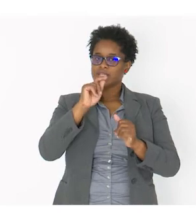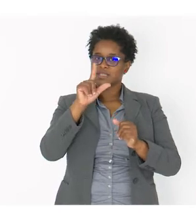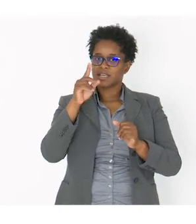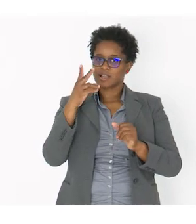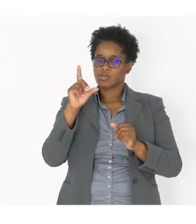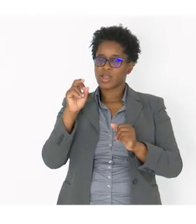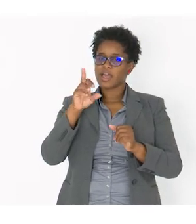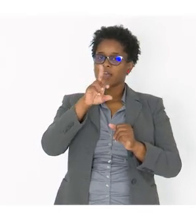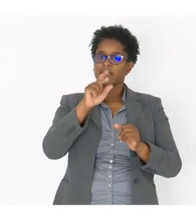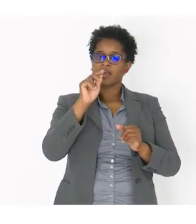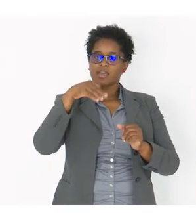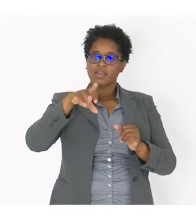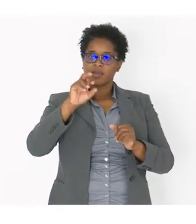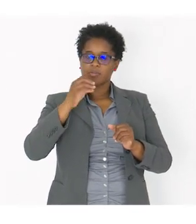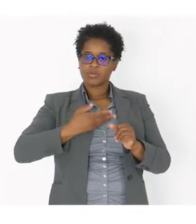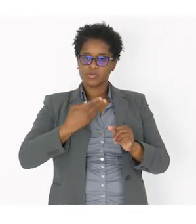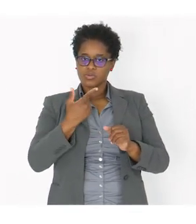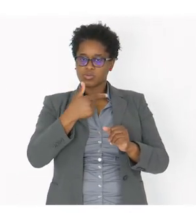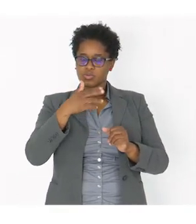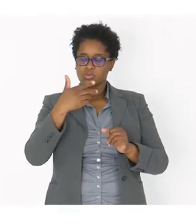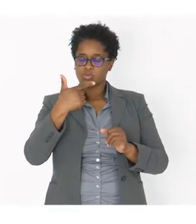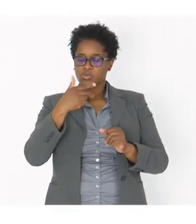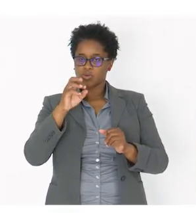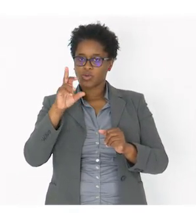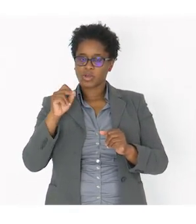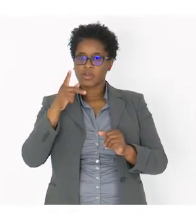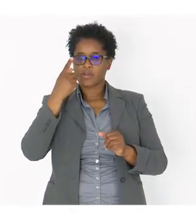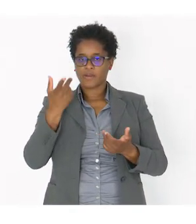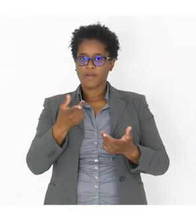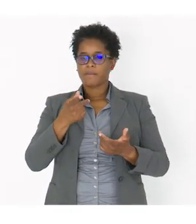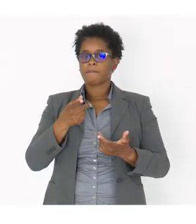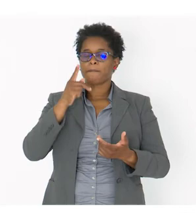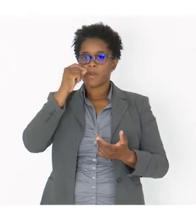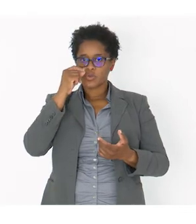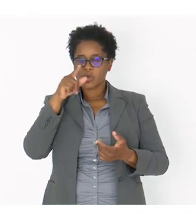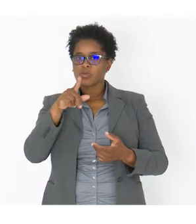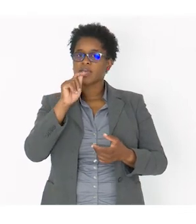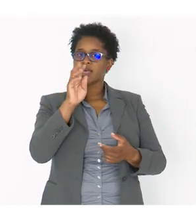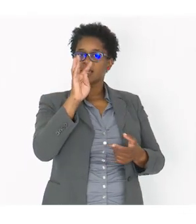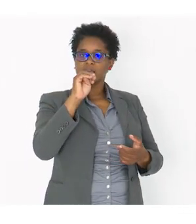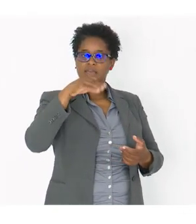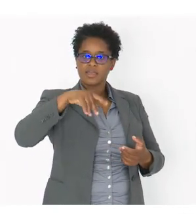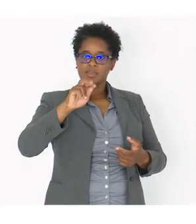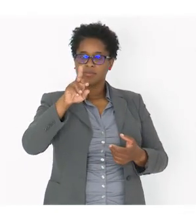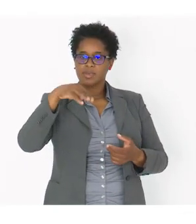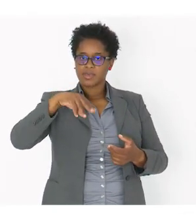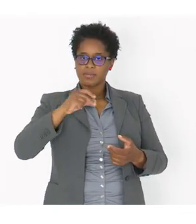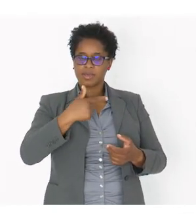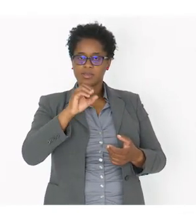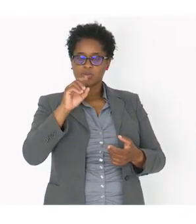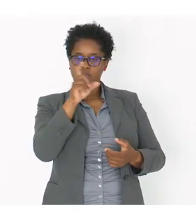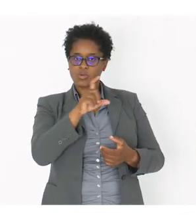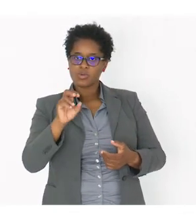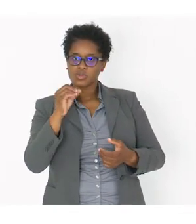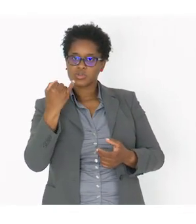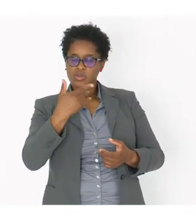célula reprodutora masculina, o espermatozoide. Ali no vosso manual, vocês têm